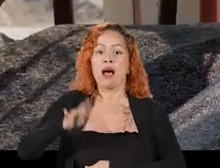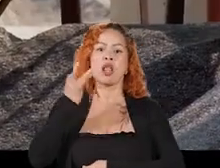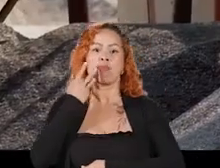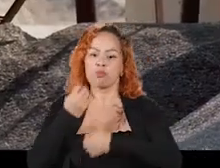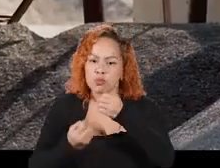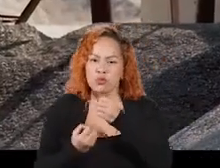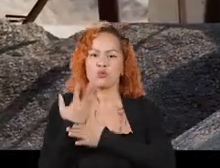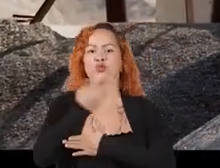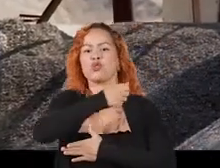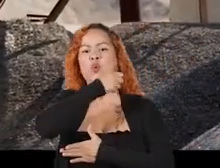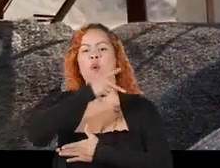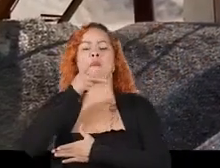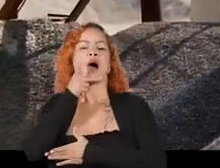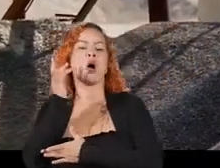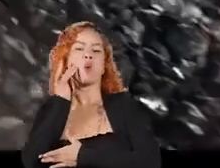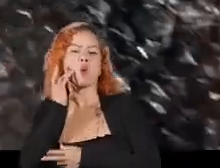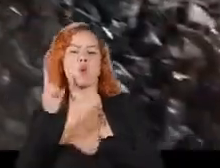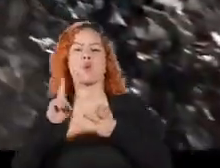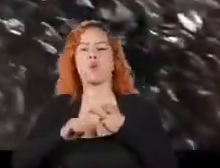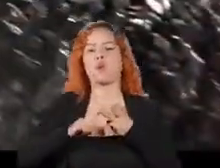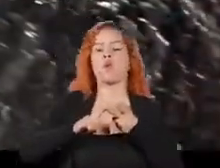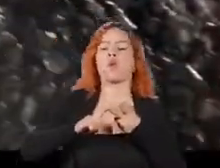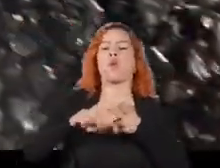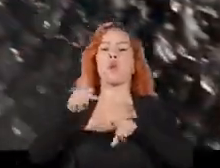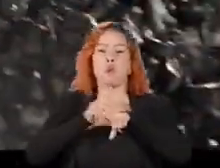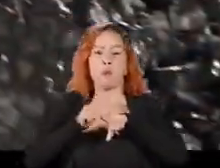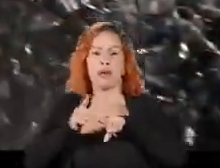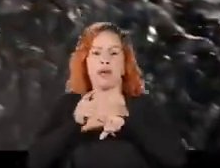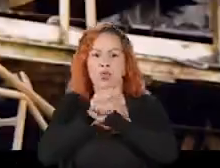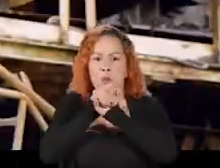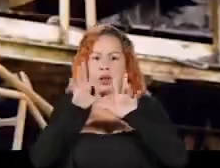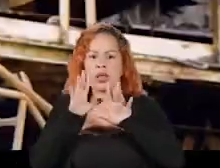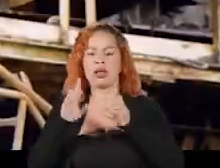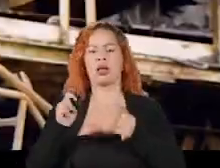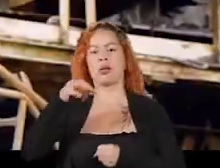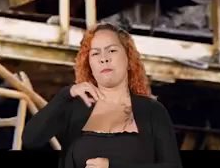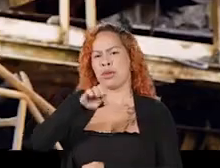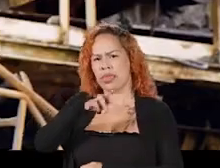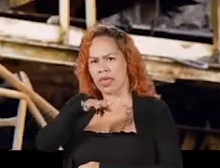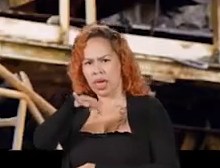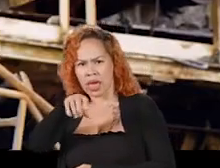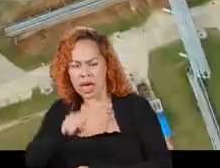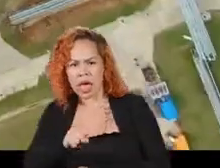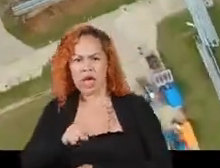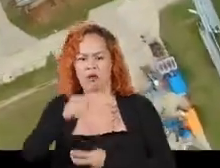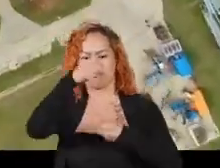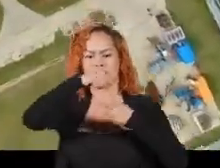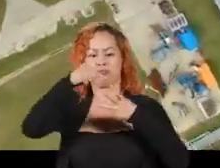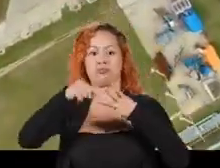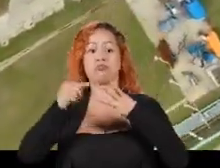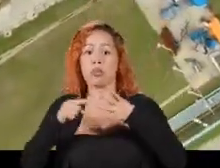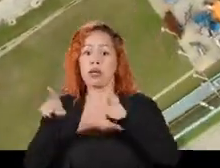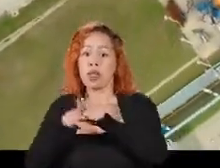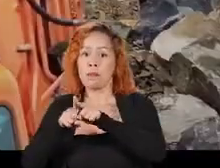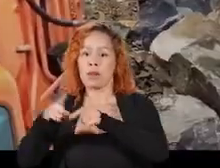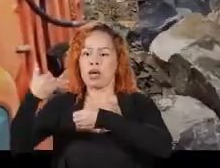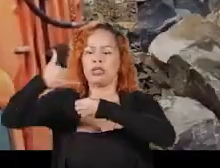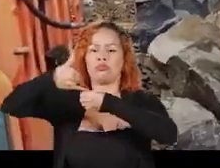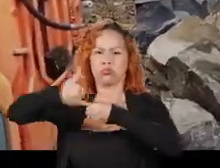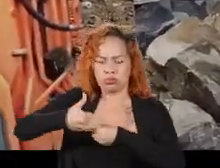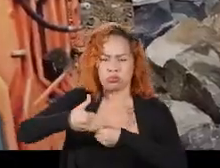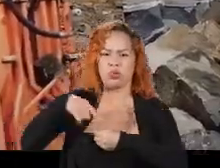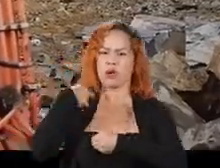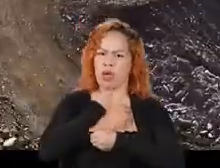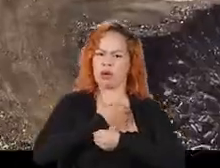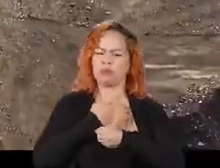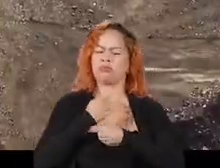fez nascer o nosso estado. O ouro, o manganês e o minério de ferro são os carros-chefe. E ainda tem o petróleo. Eu